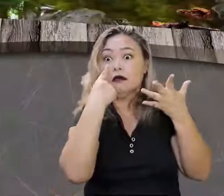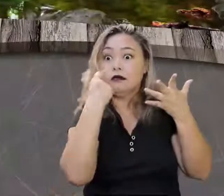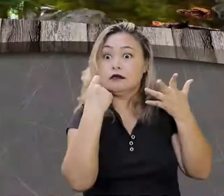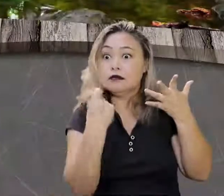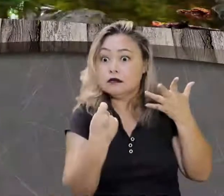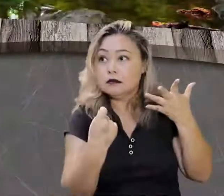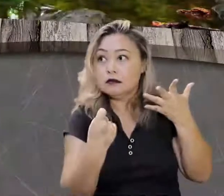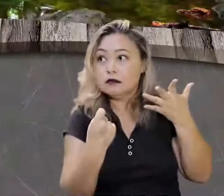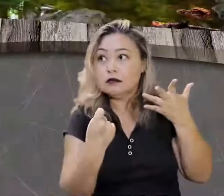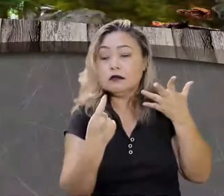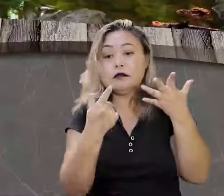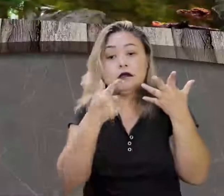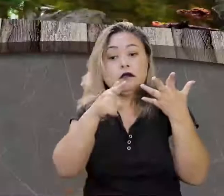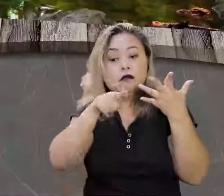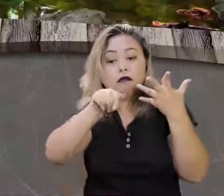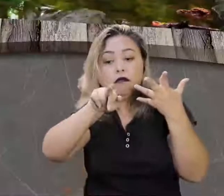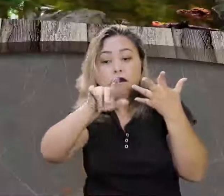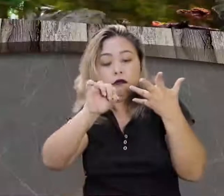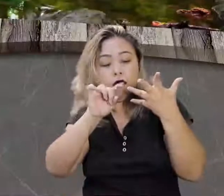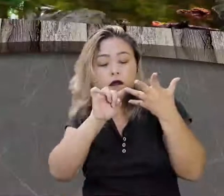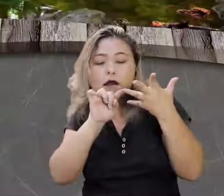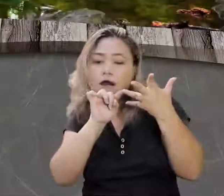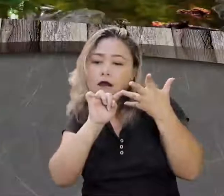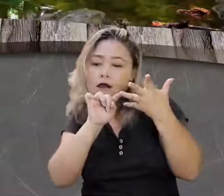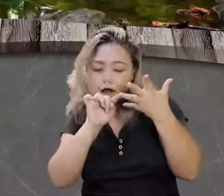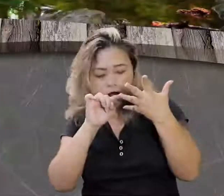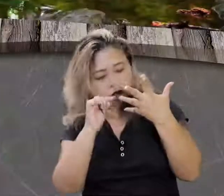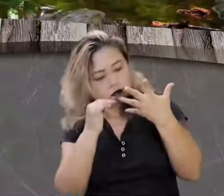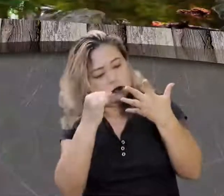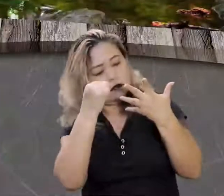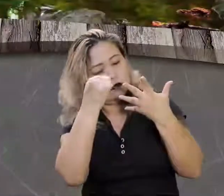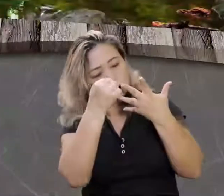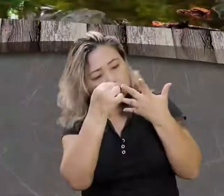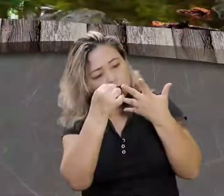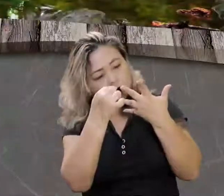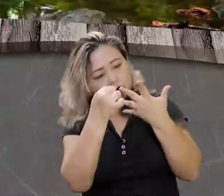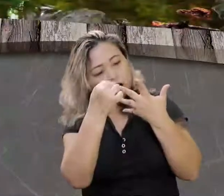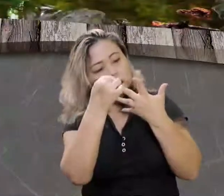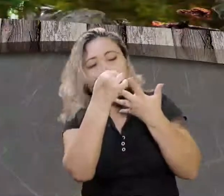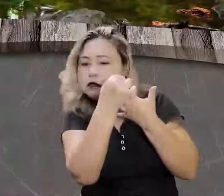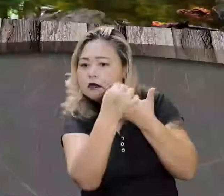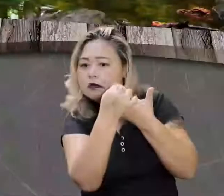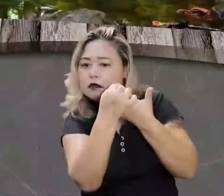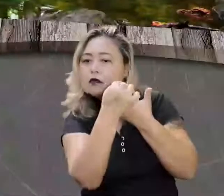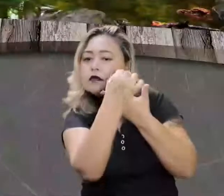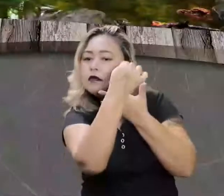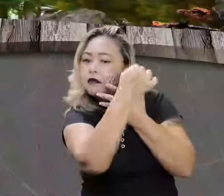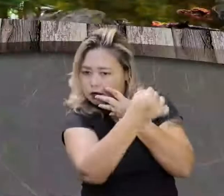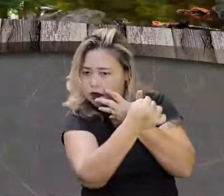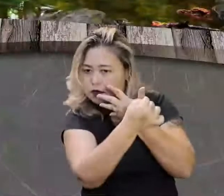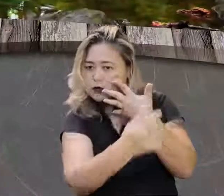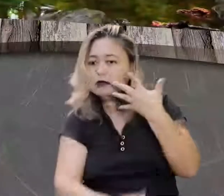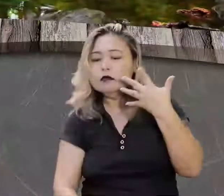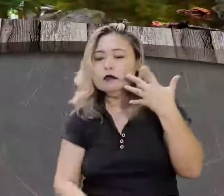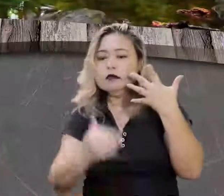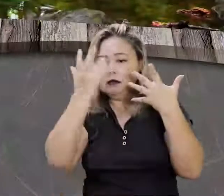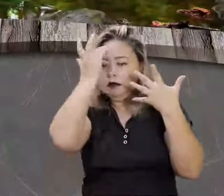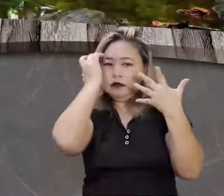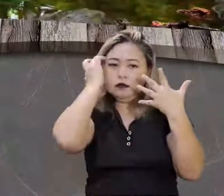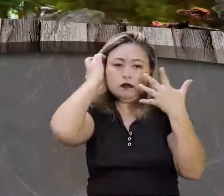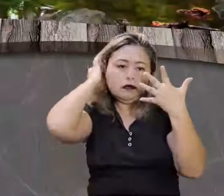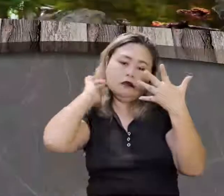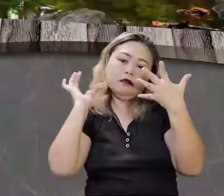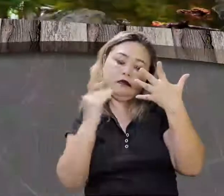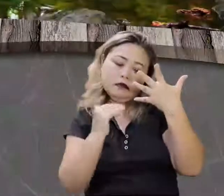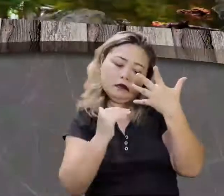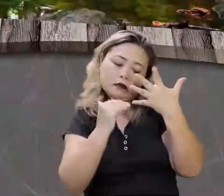interessante, que assim como na sequência da setinha, de um organismo, tá? Ou de